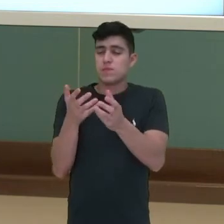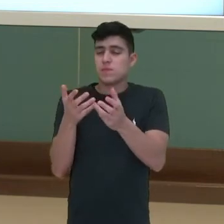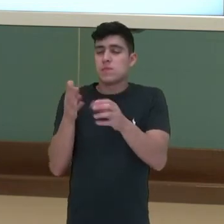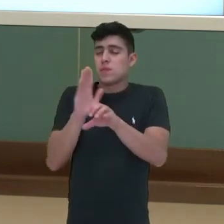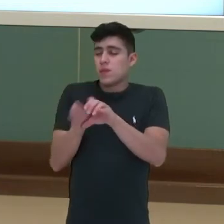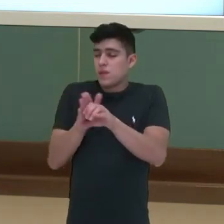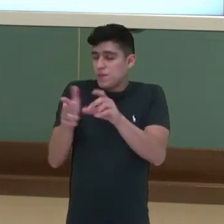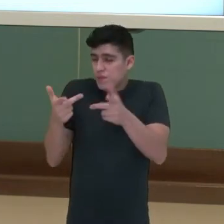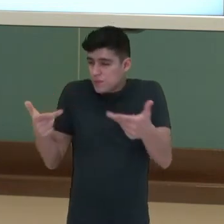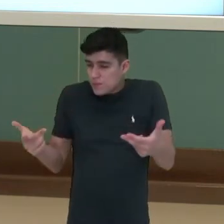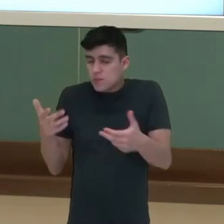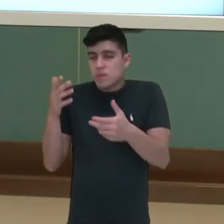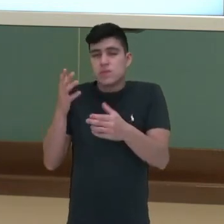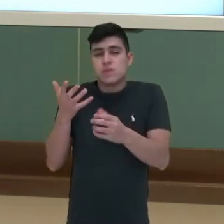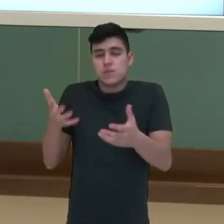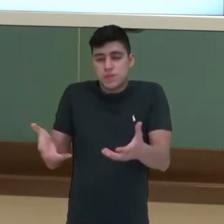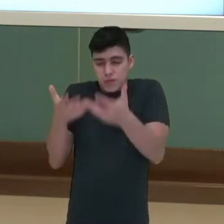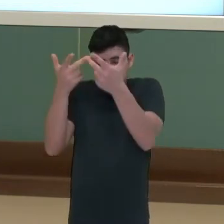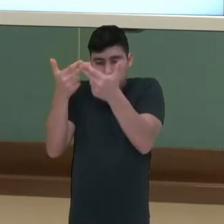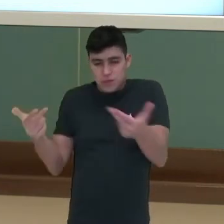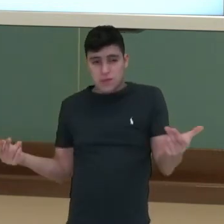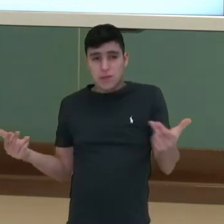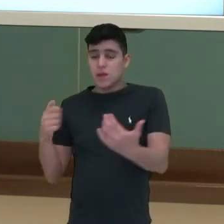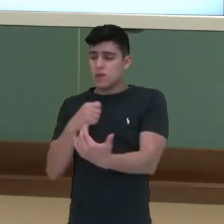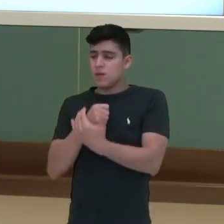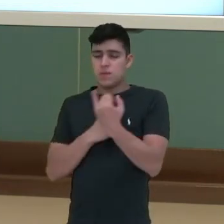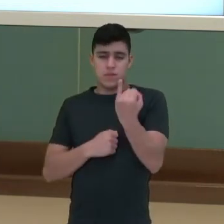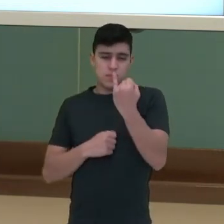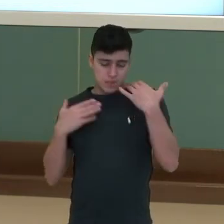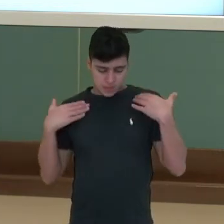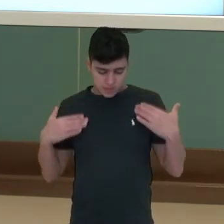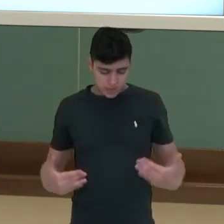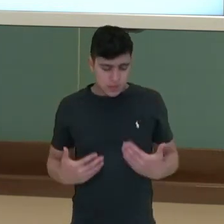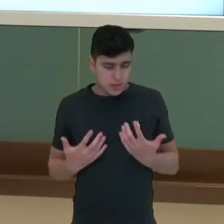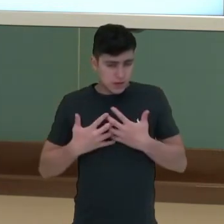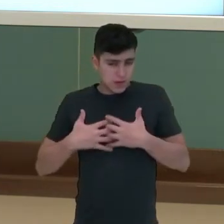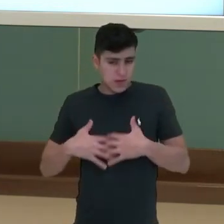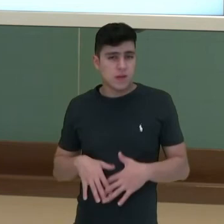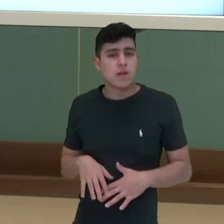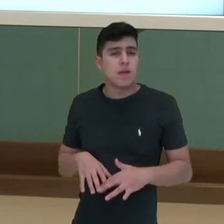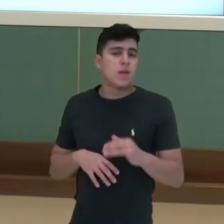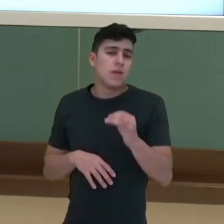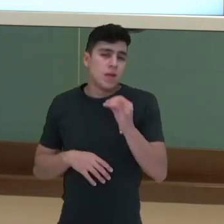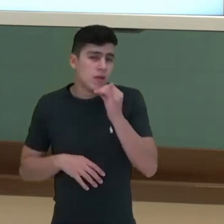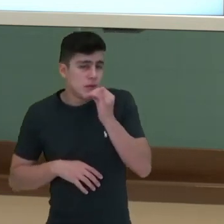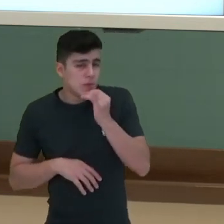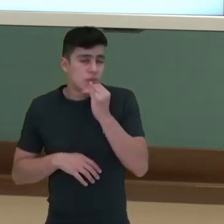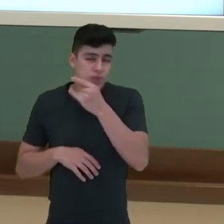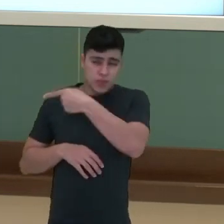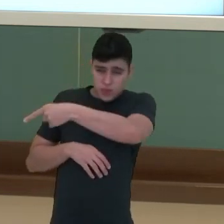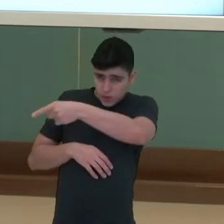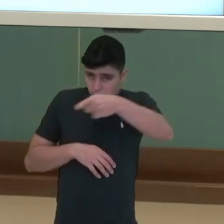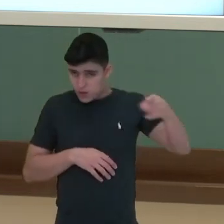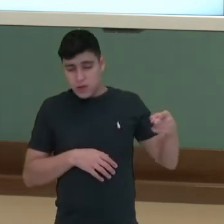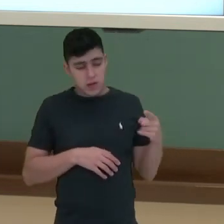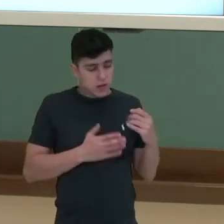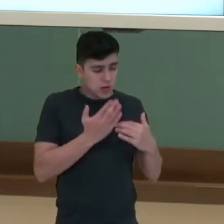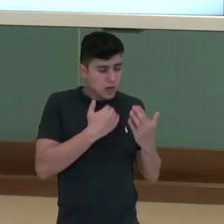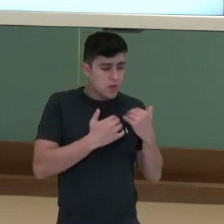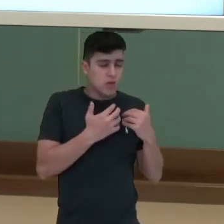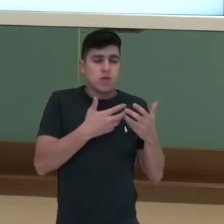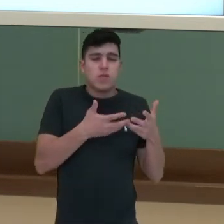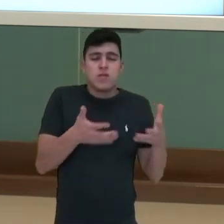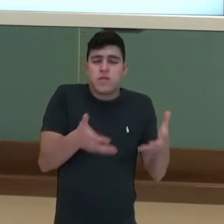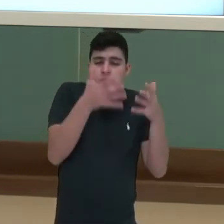aminoácidos essenciais para o bom funcionamento também do nosso organismo. Ou seja, quando você come plantas,